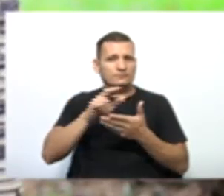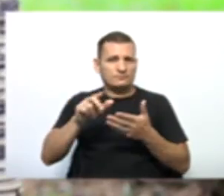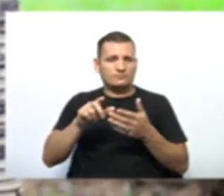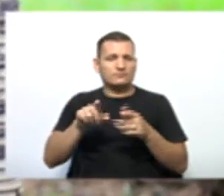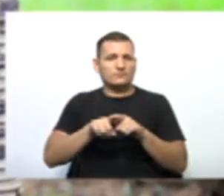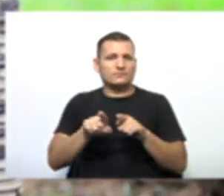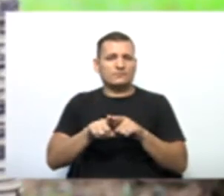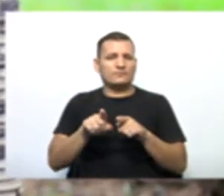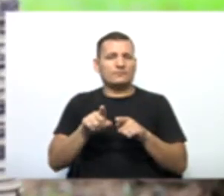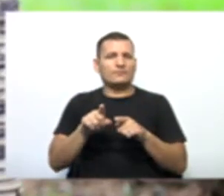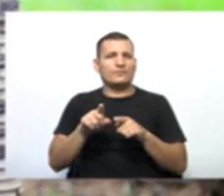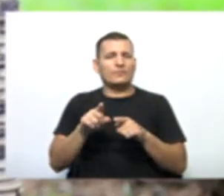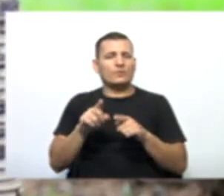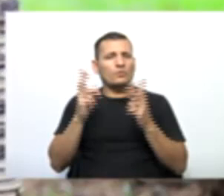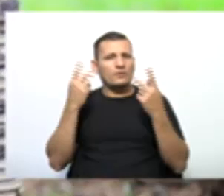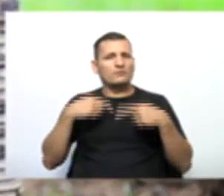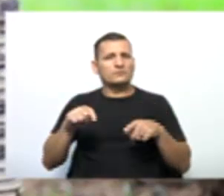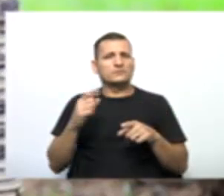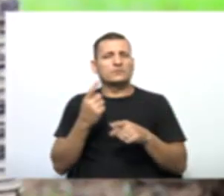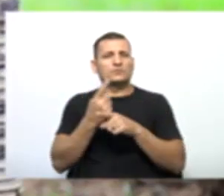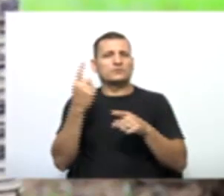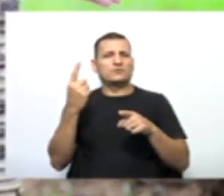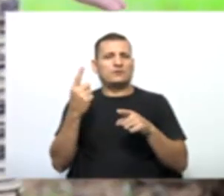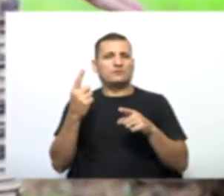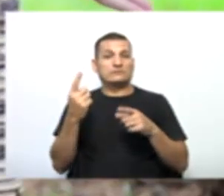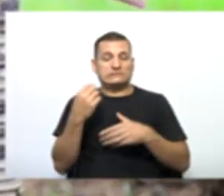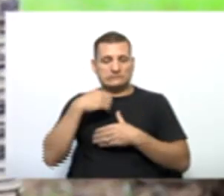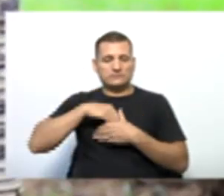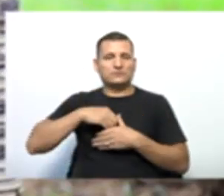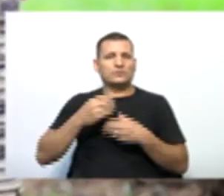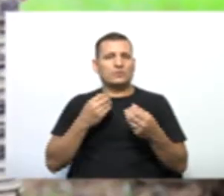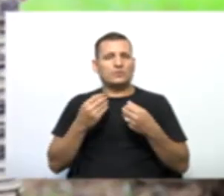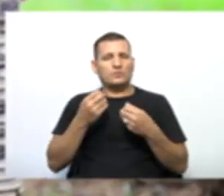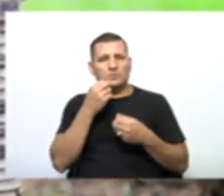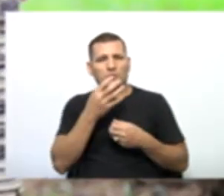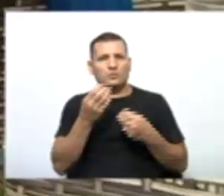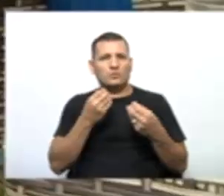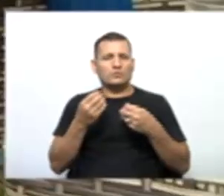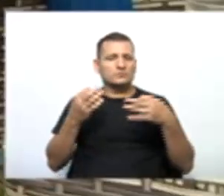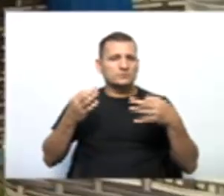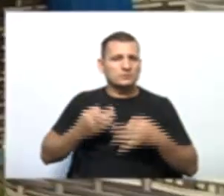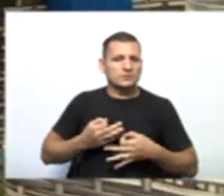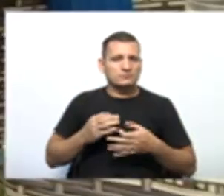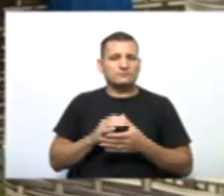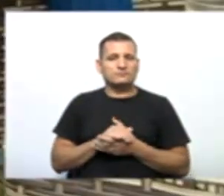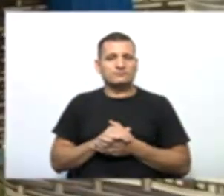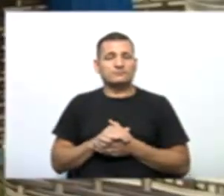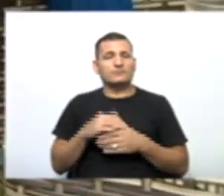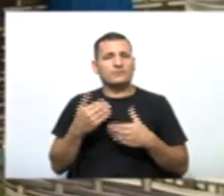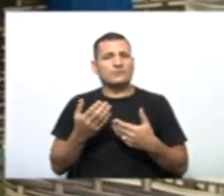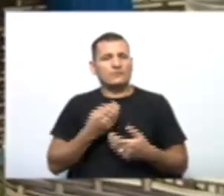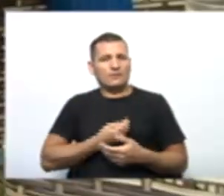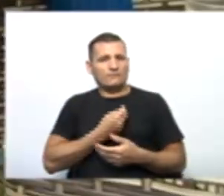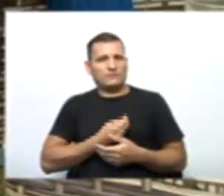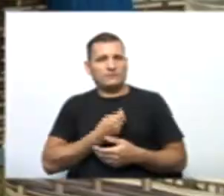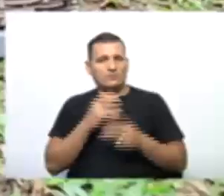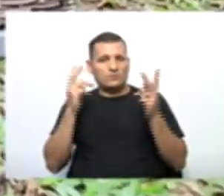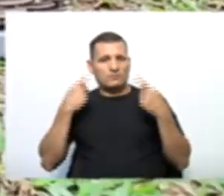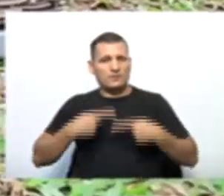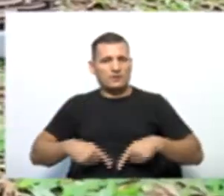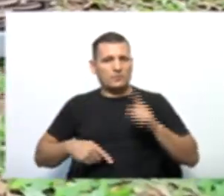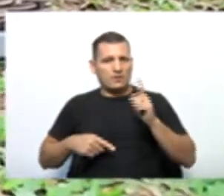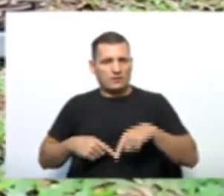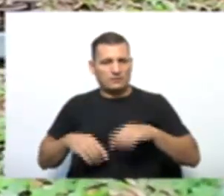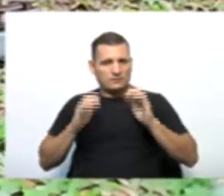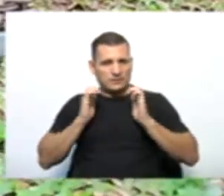essa felicidade de ser bom, de ser justo, e que essa seria a maior felicidade para um homem. Então, a essência do ser humano, da felicidade, é ser